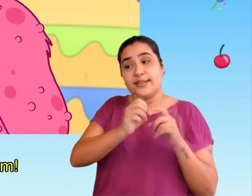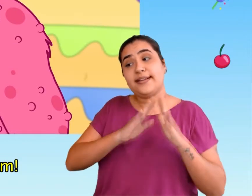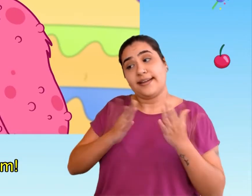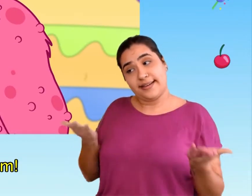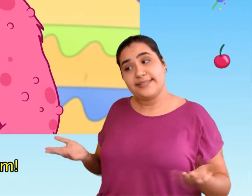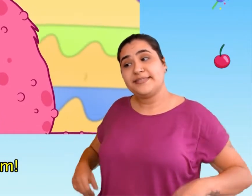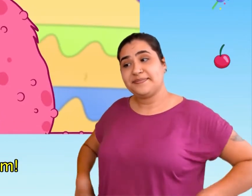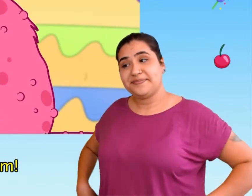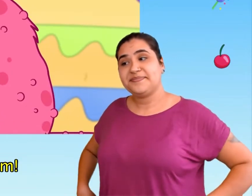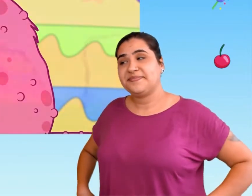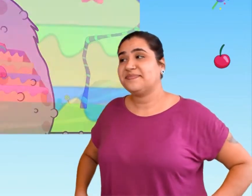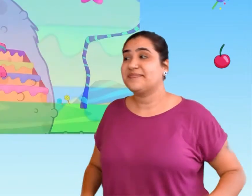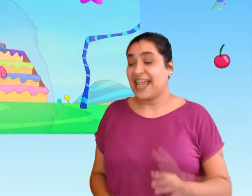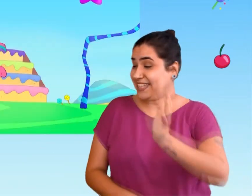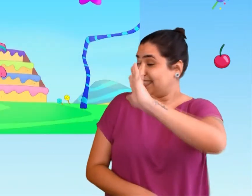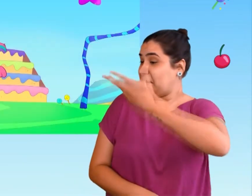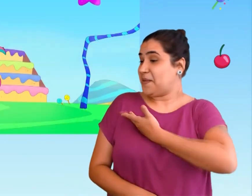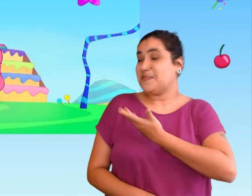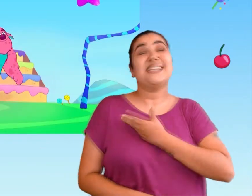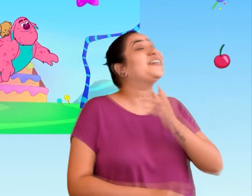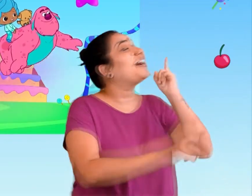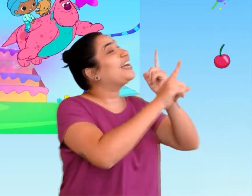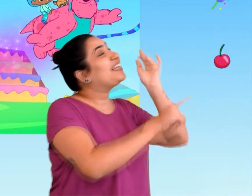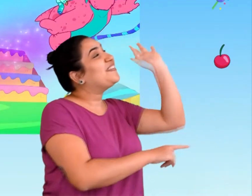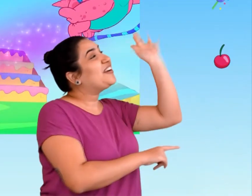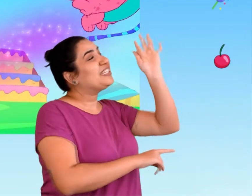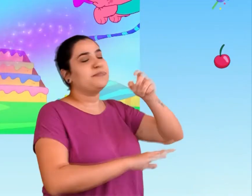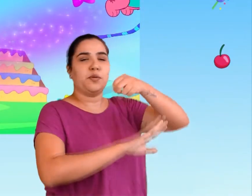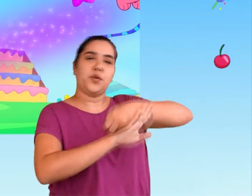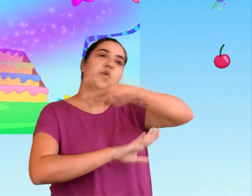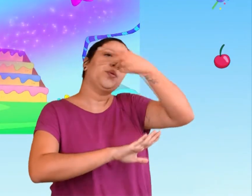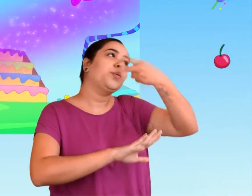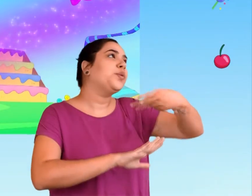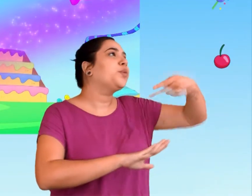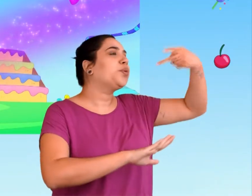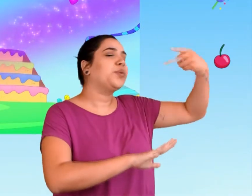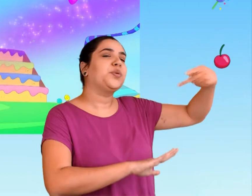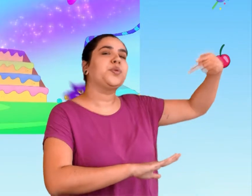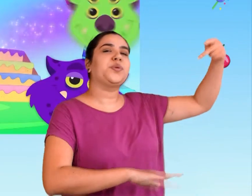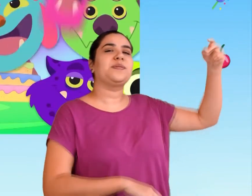está na hora de vocês voltarem. Tchau, amigos. Até a próxima.